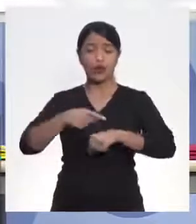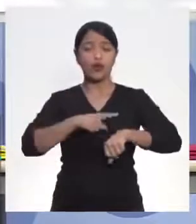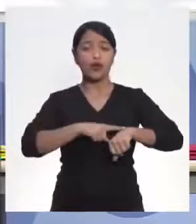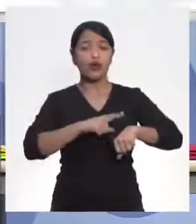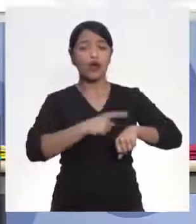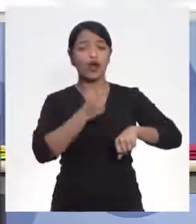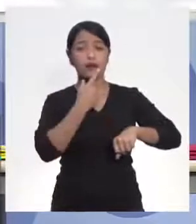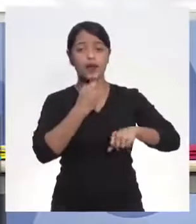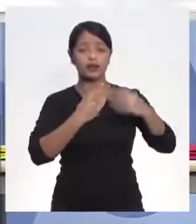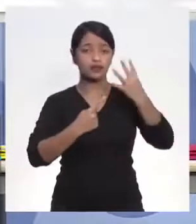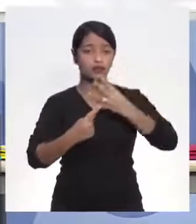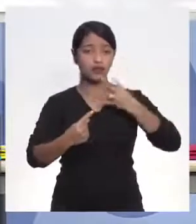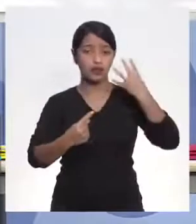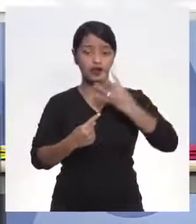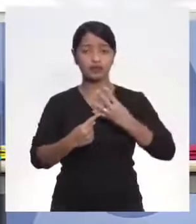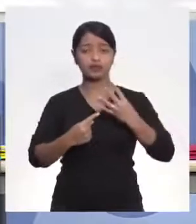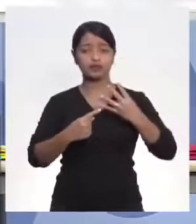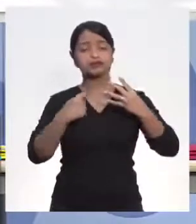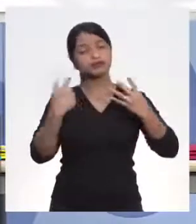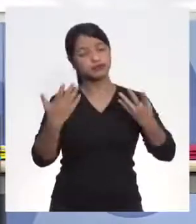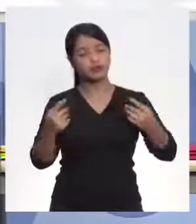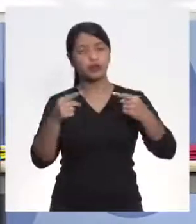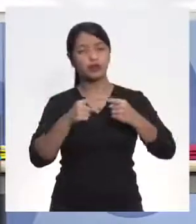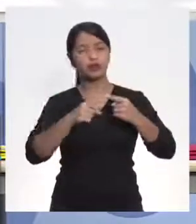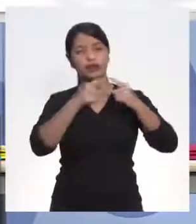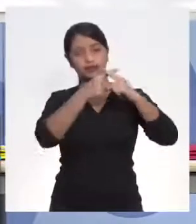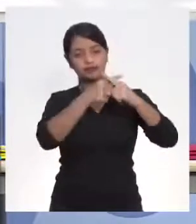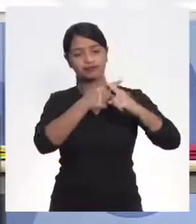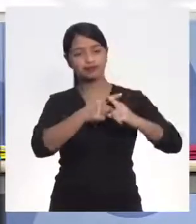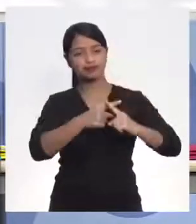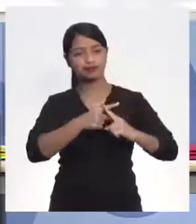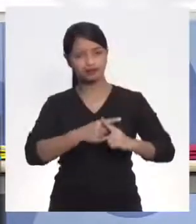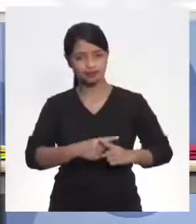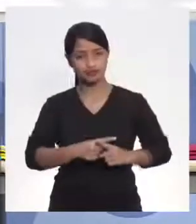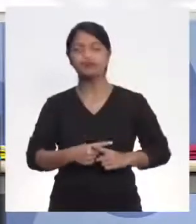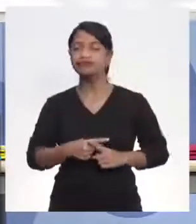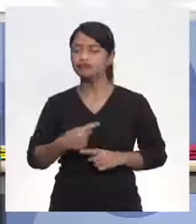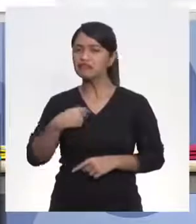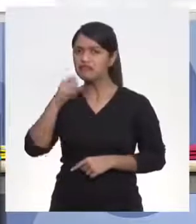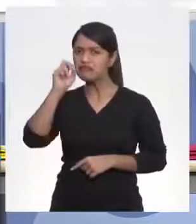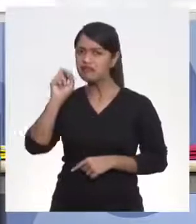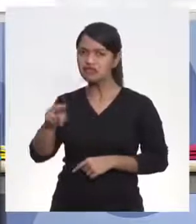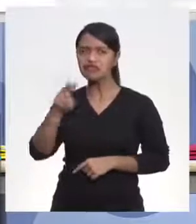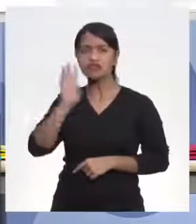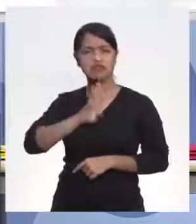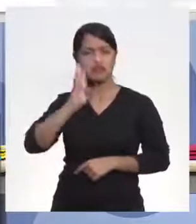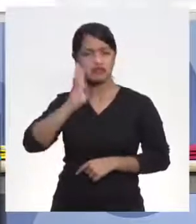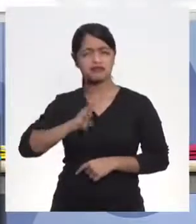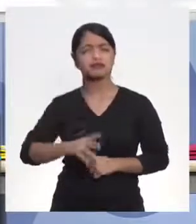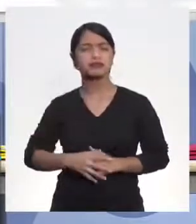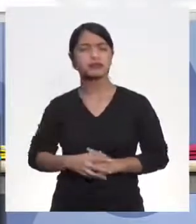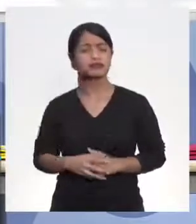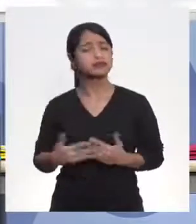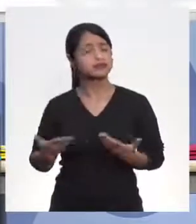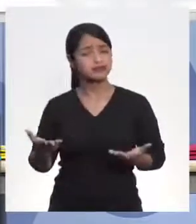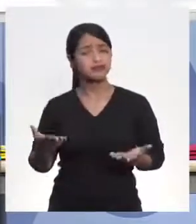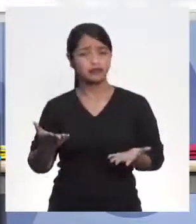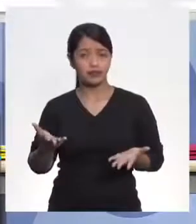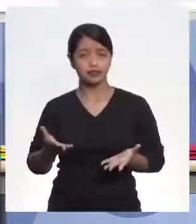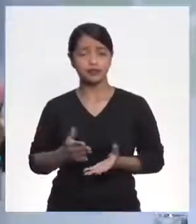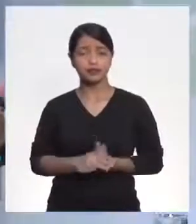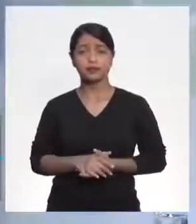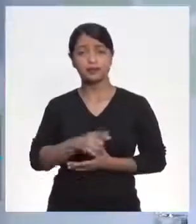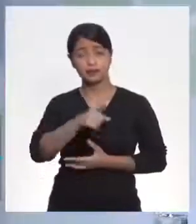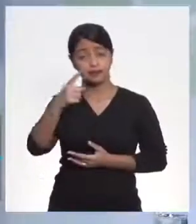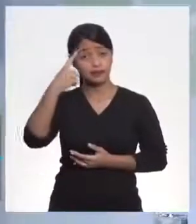os remédios ou o remédio deveria ser tomado. Essa eu também vi, eu achei muito legal. Então é isso mesmo.